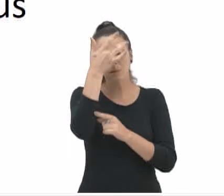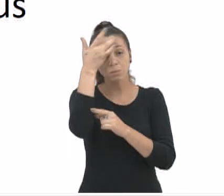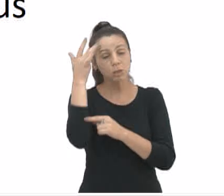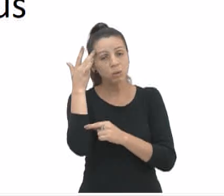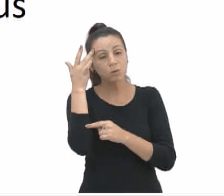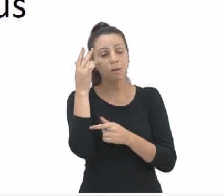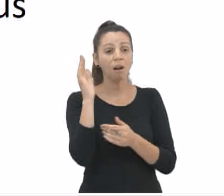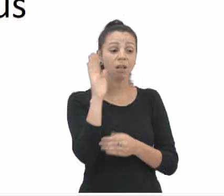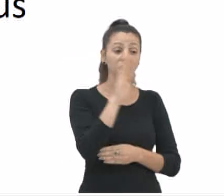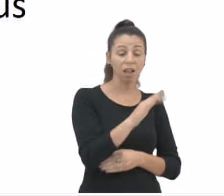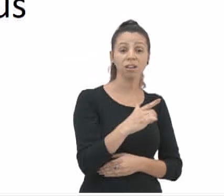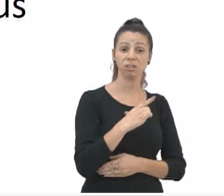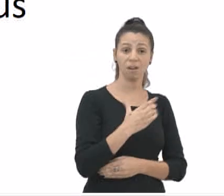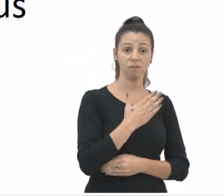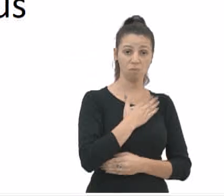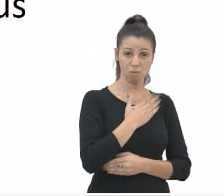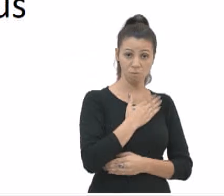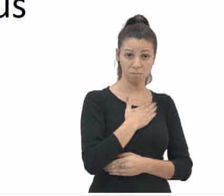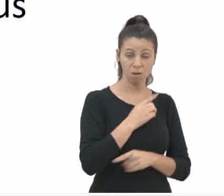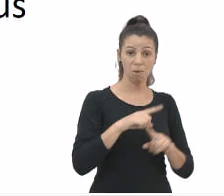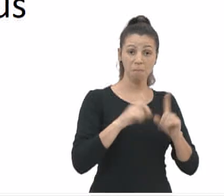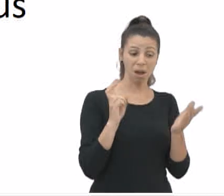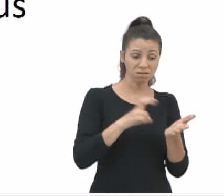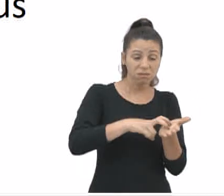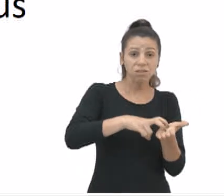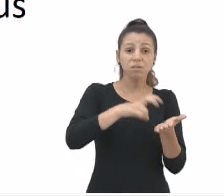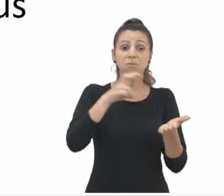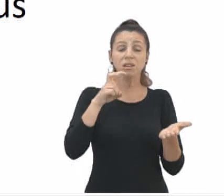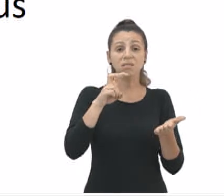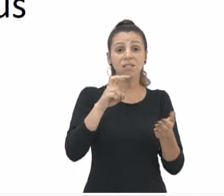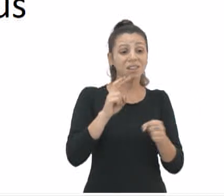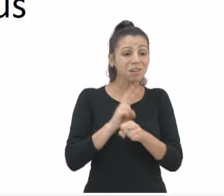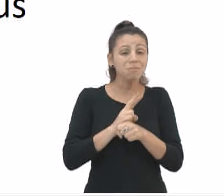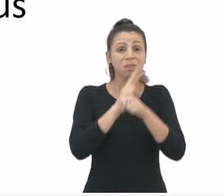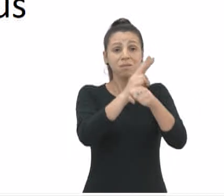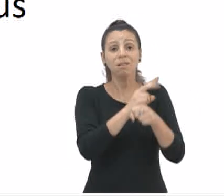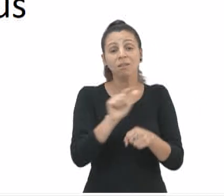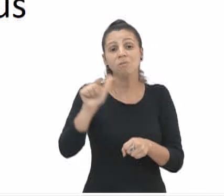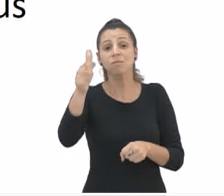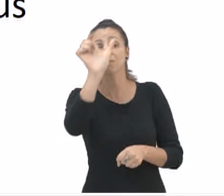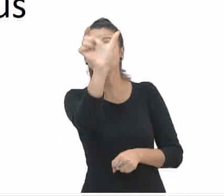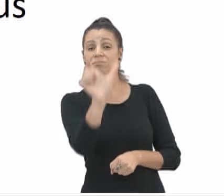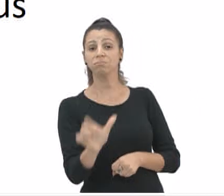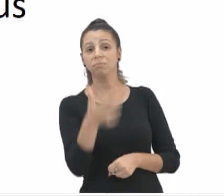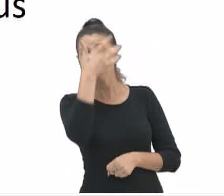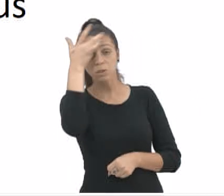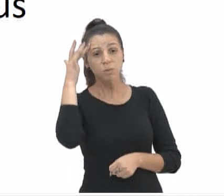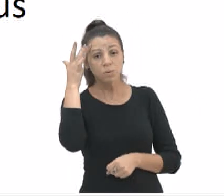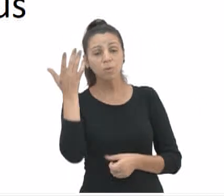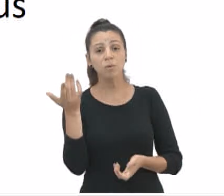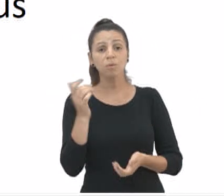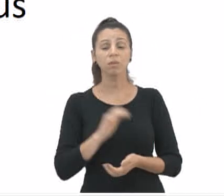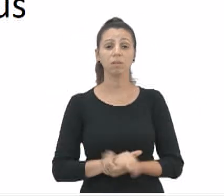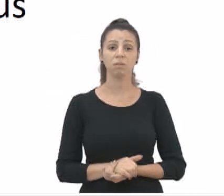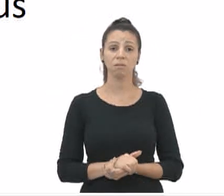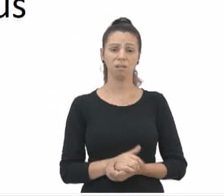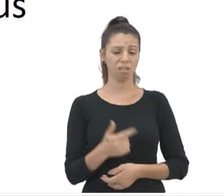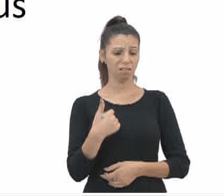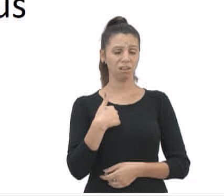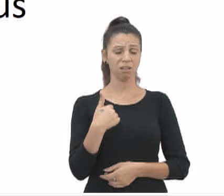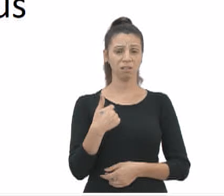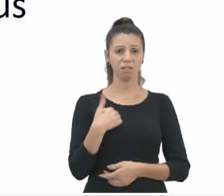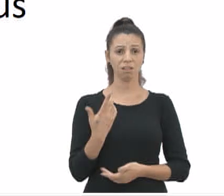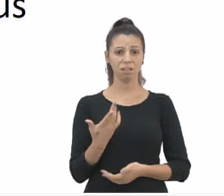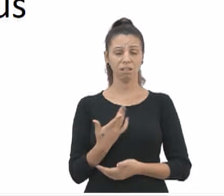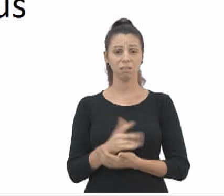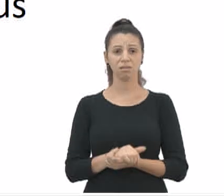de manhã, de modo que o emprestei a outra menina. E eu, que não era dada